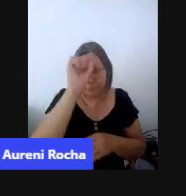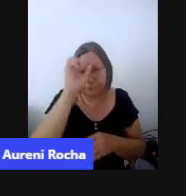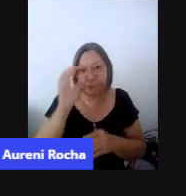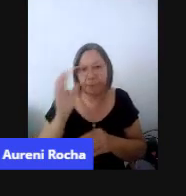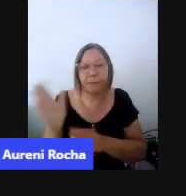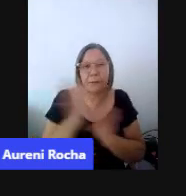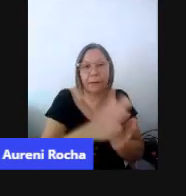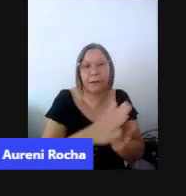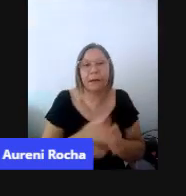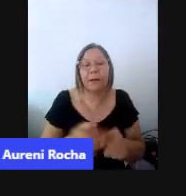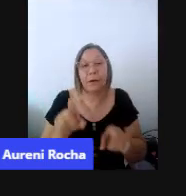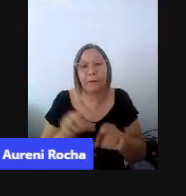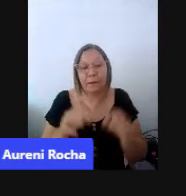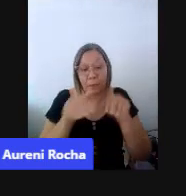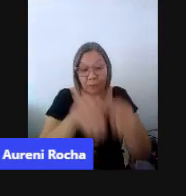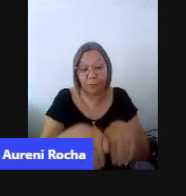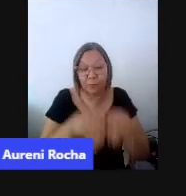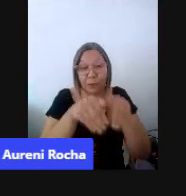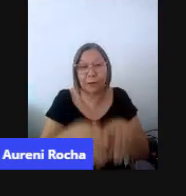destruindo